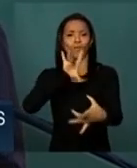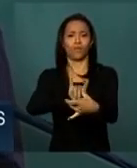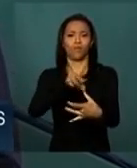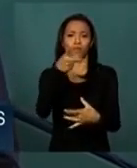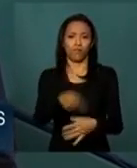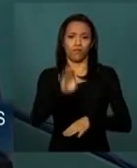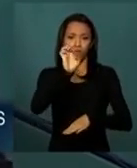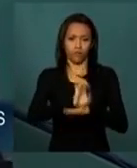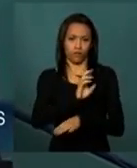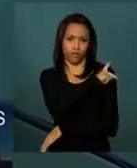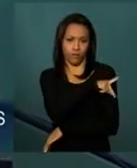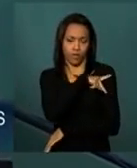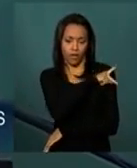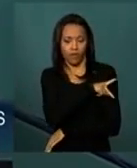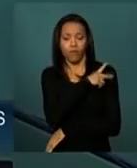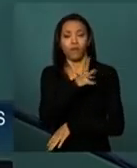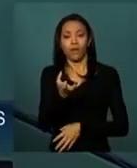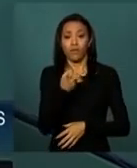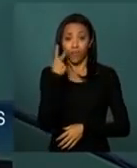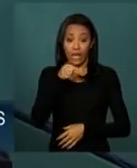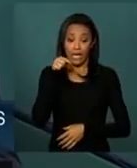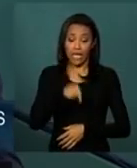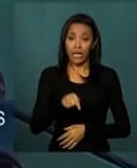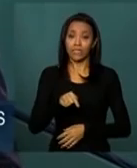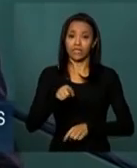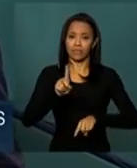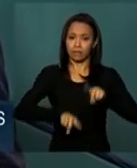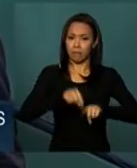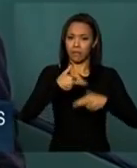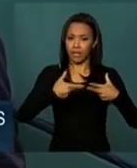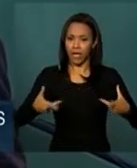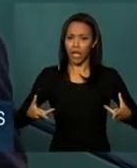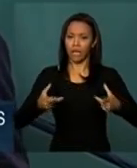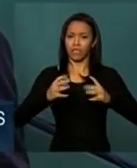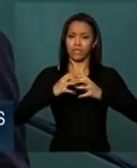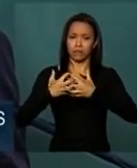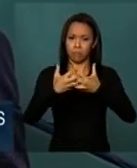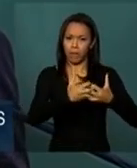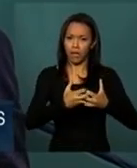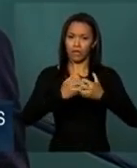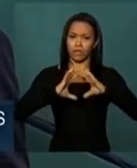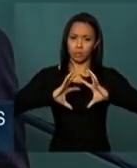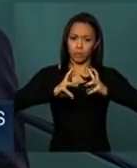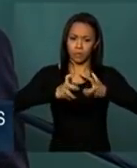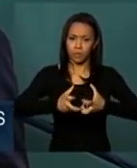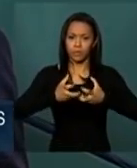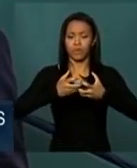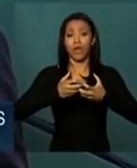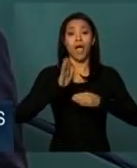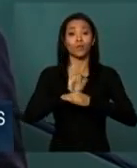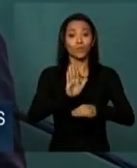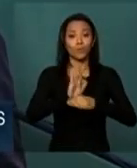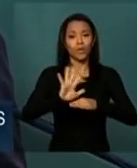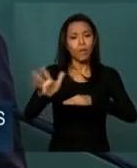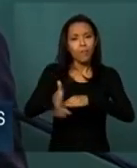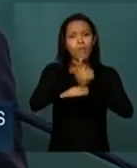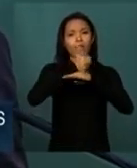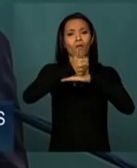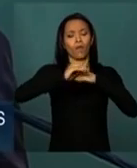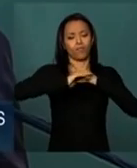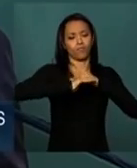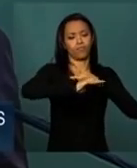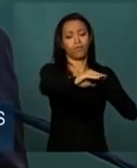dizer que ações como esses equipamentos que estão chegando, que ajudam tanto a melhorar as estradas, melhorando o